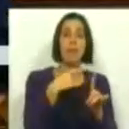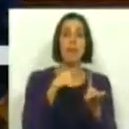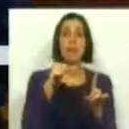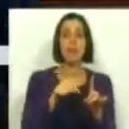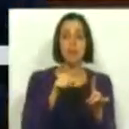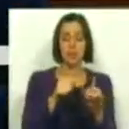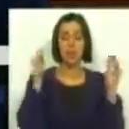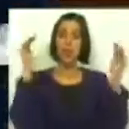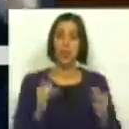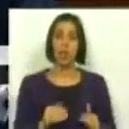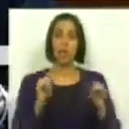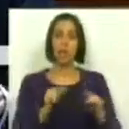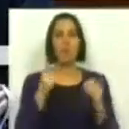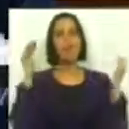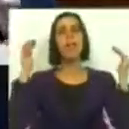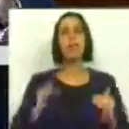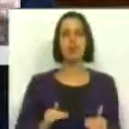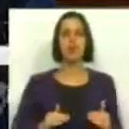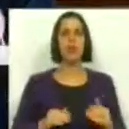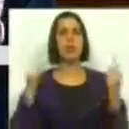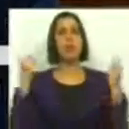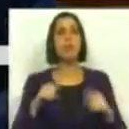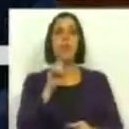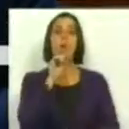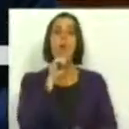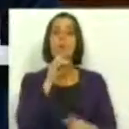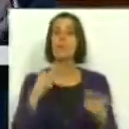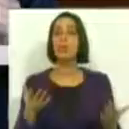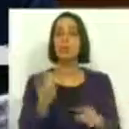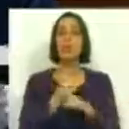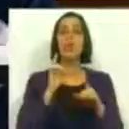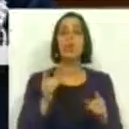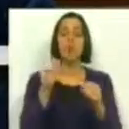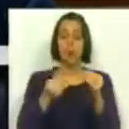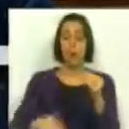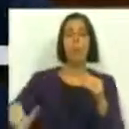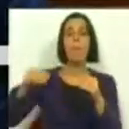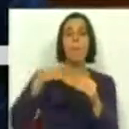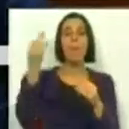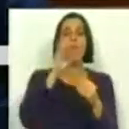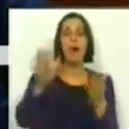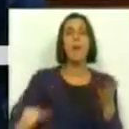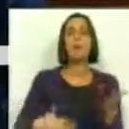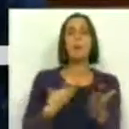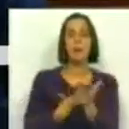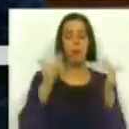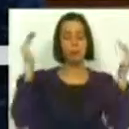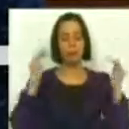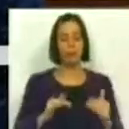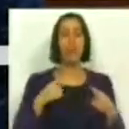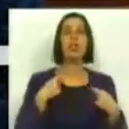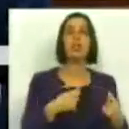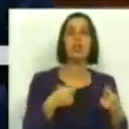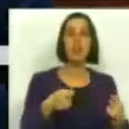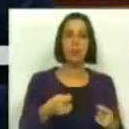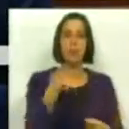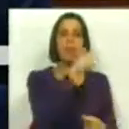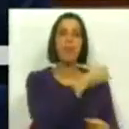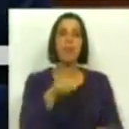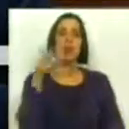beneficiar desta descida. Uma descida que só foi possível porque foi compensada com propostas que vão reduzir a despesa